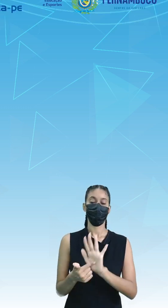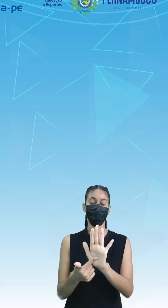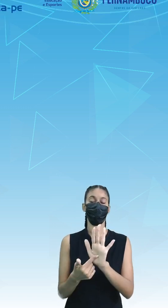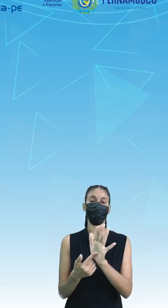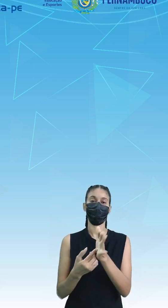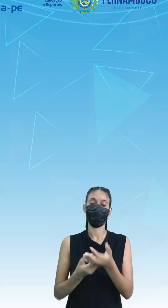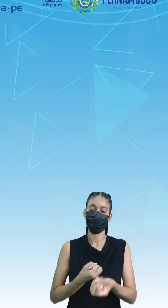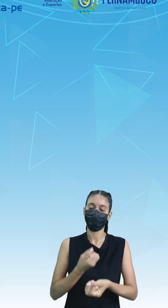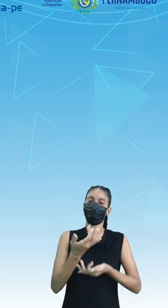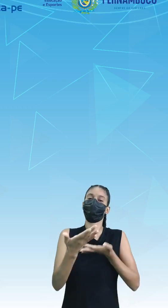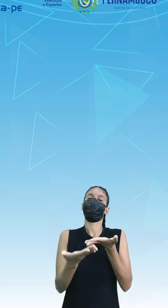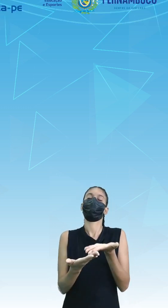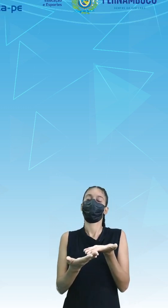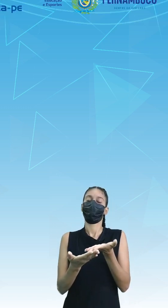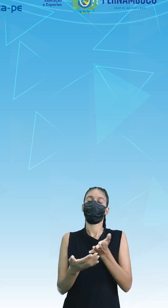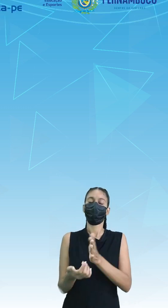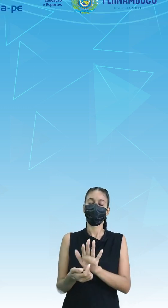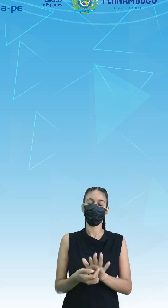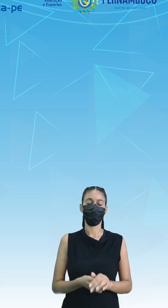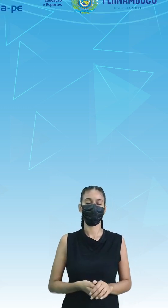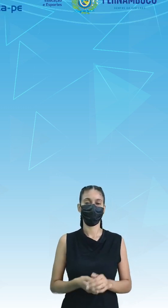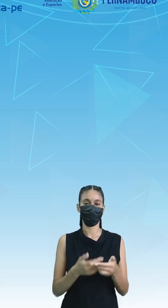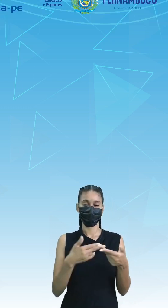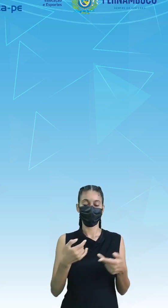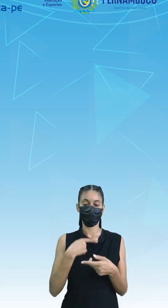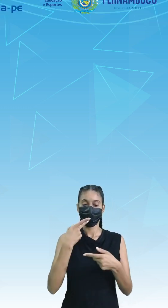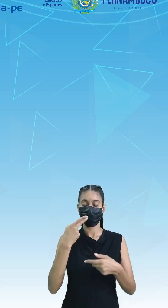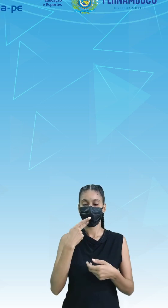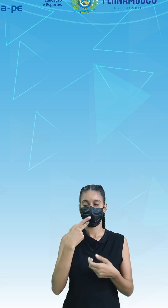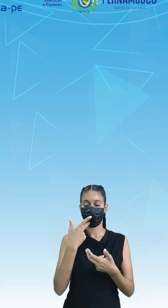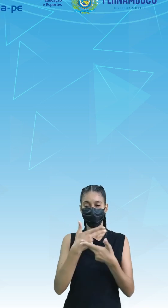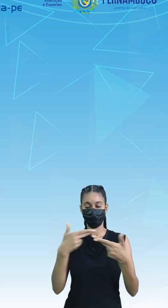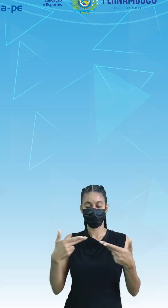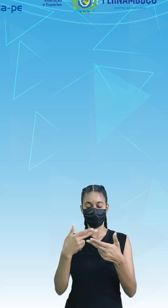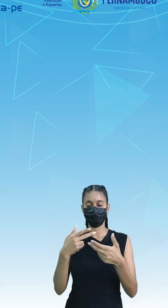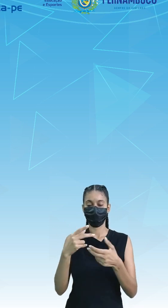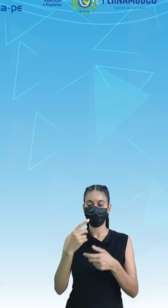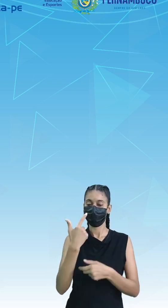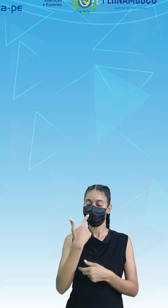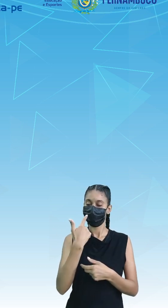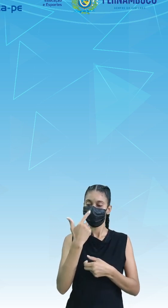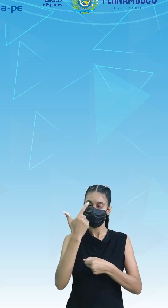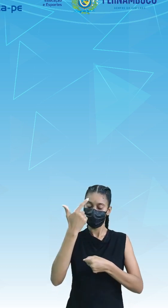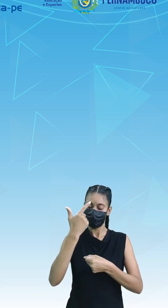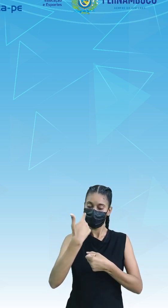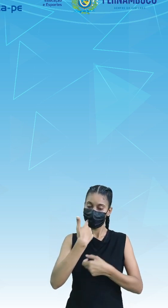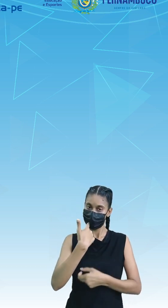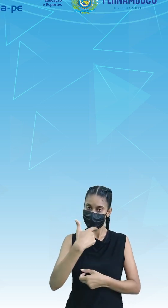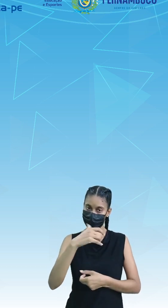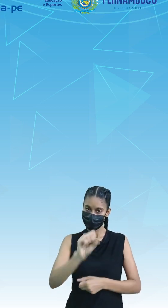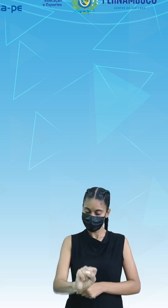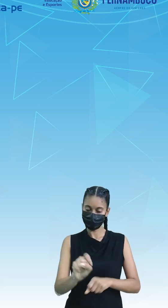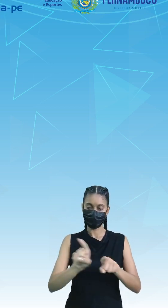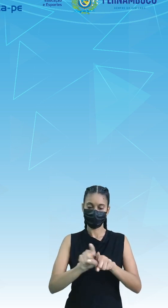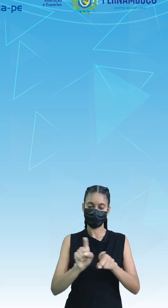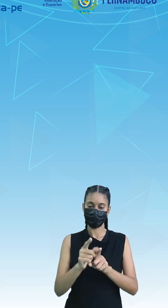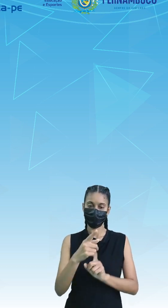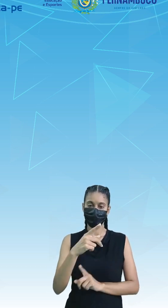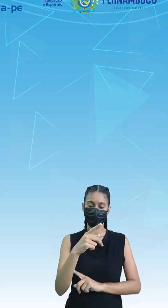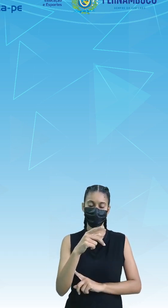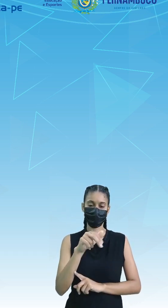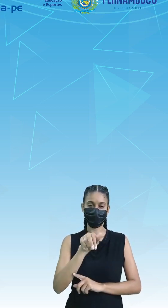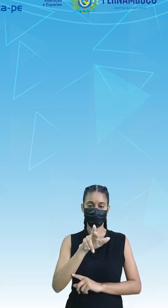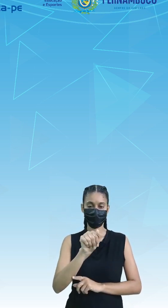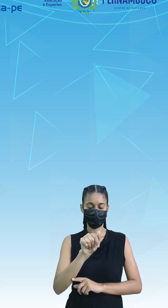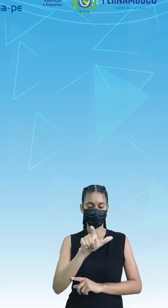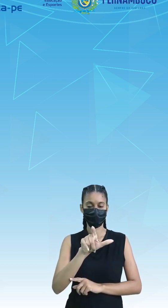transmite uma ideia. Por exemplo, quando eu falo elementos linguísticos, paralinguísticos e cinésicos, nos elementos linguísticos, a caixa